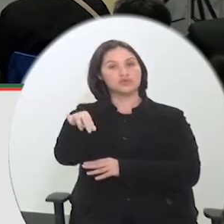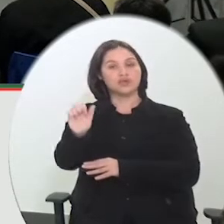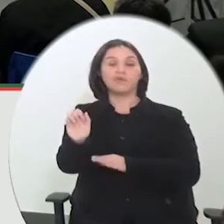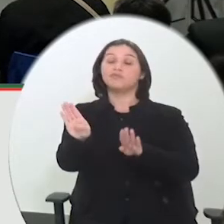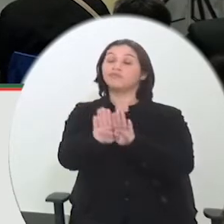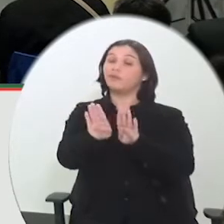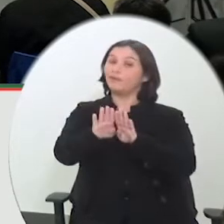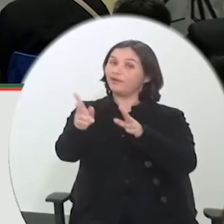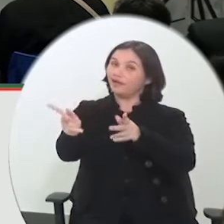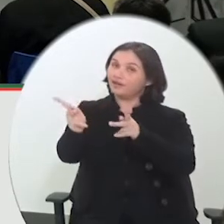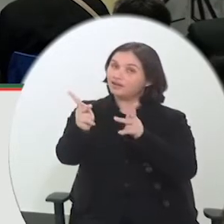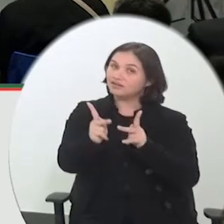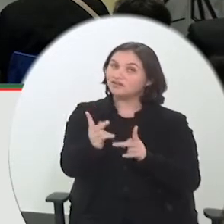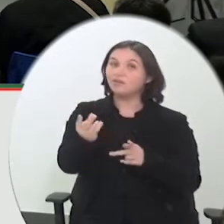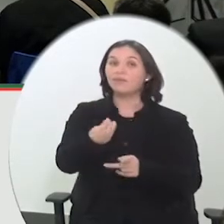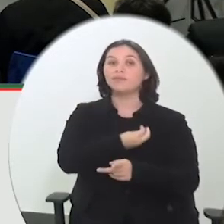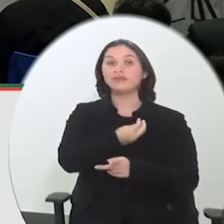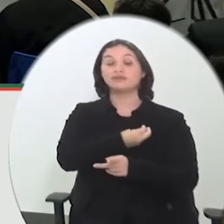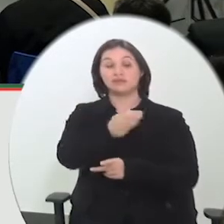aqui presentes.